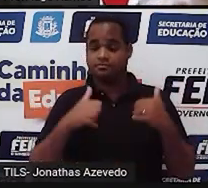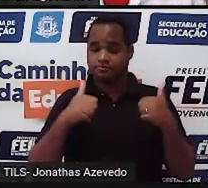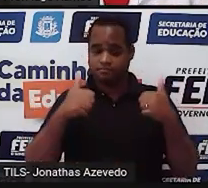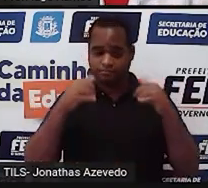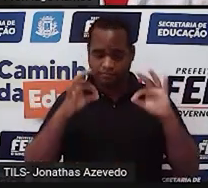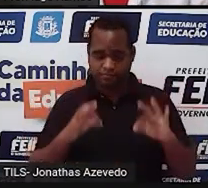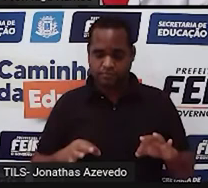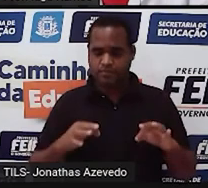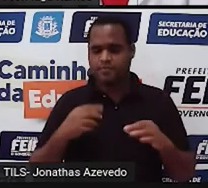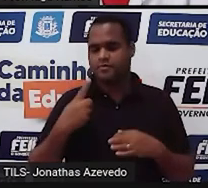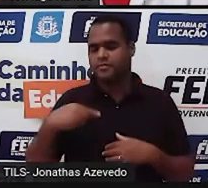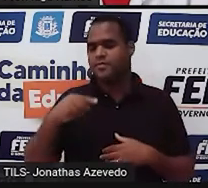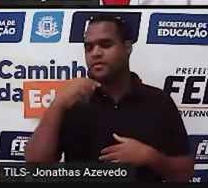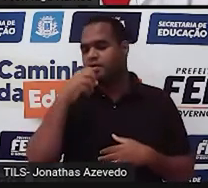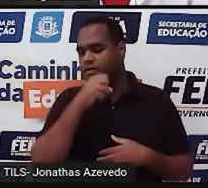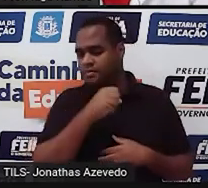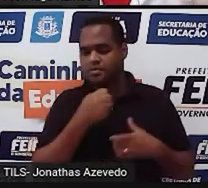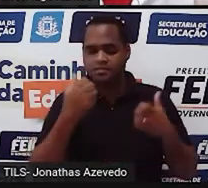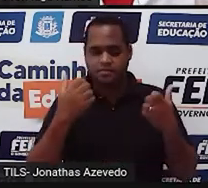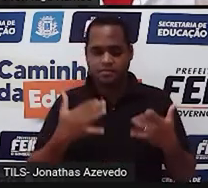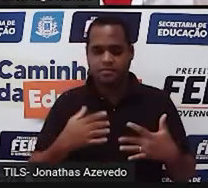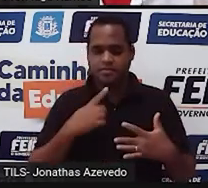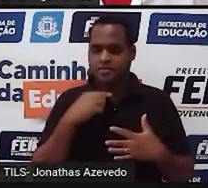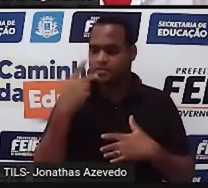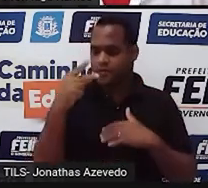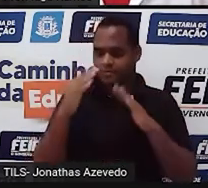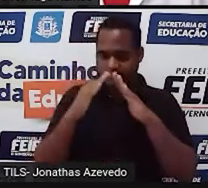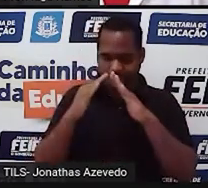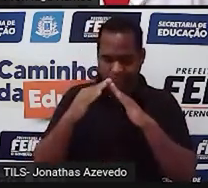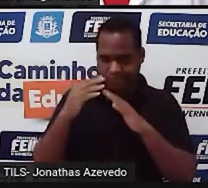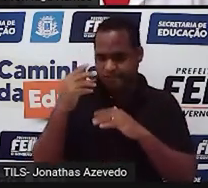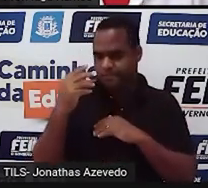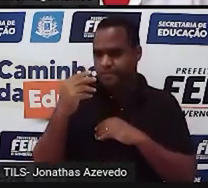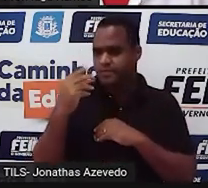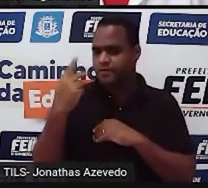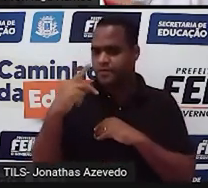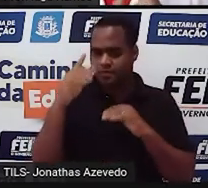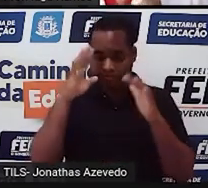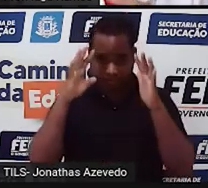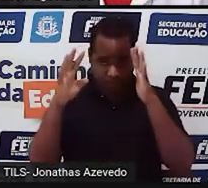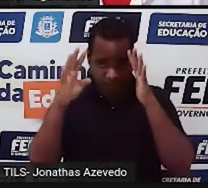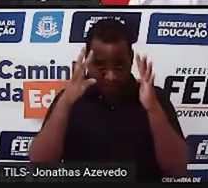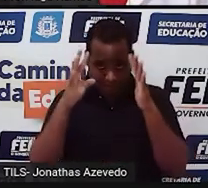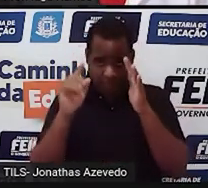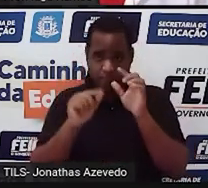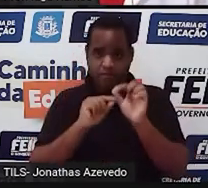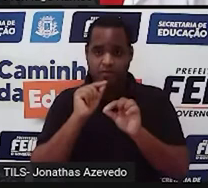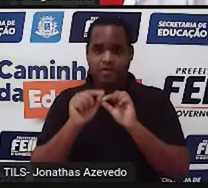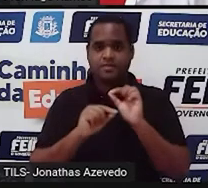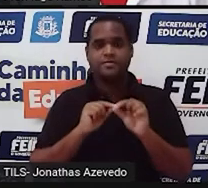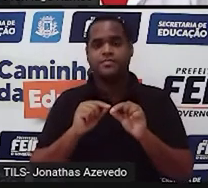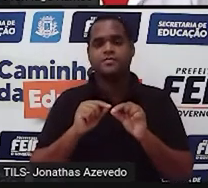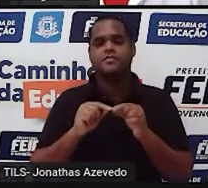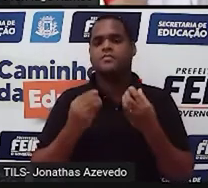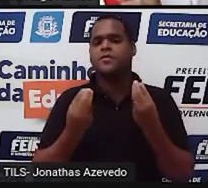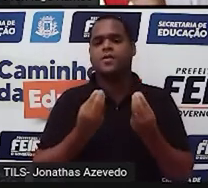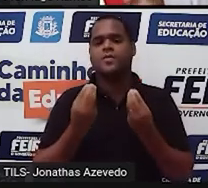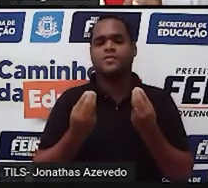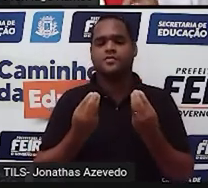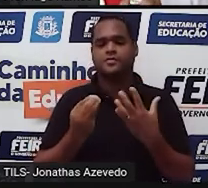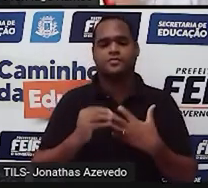que muito rapidamente na sua cabeça vem esse modelo aqui ó tá